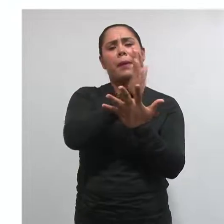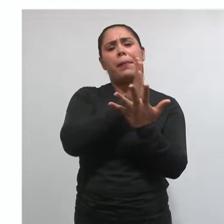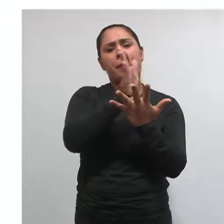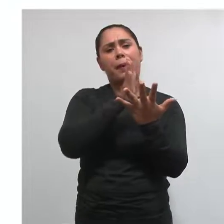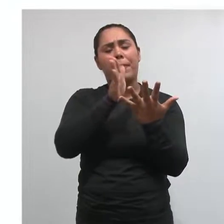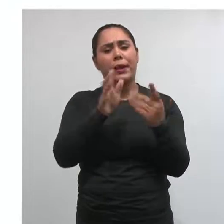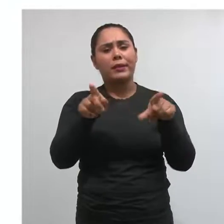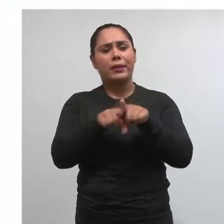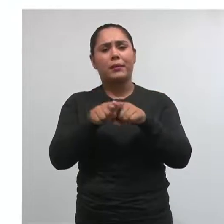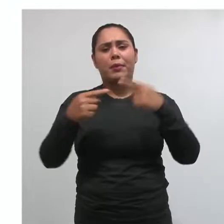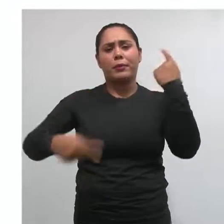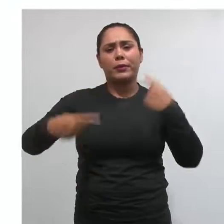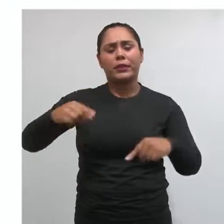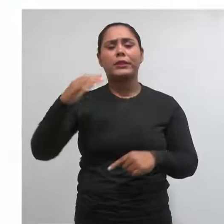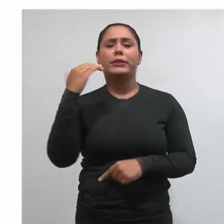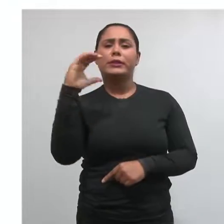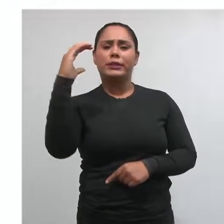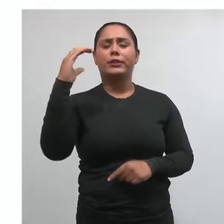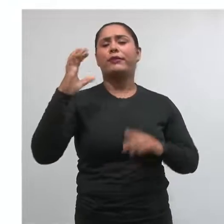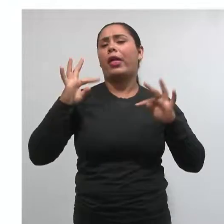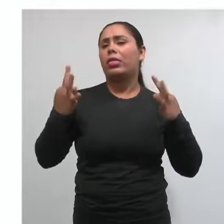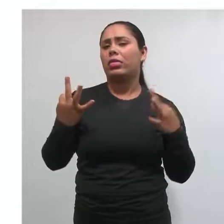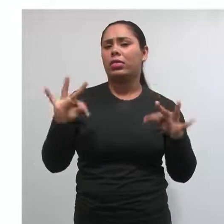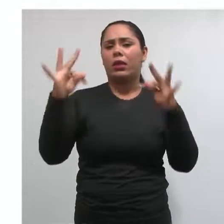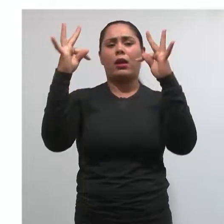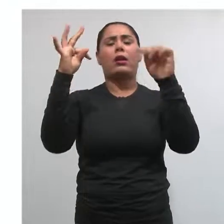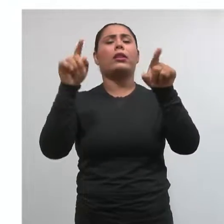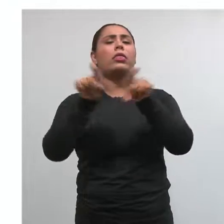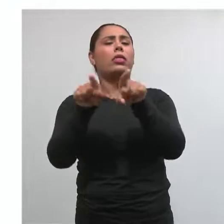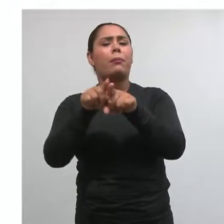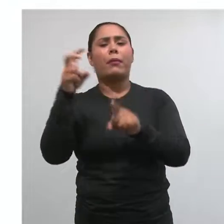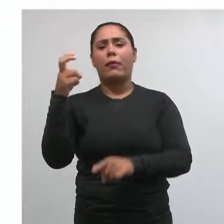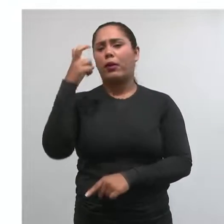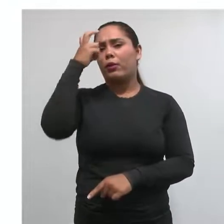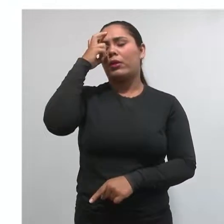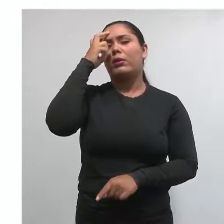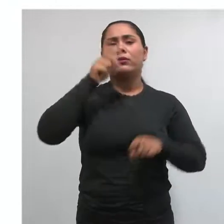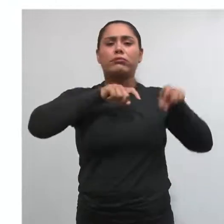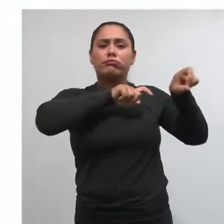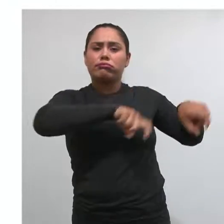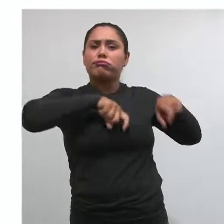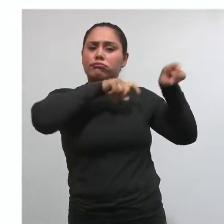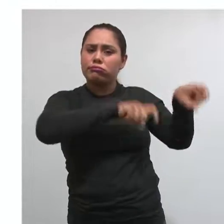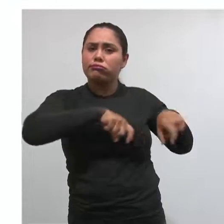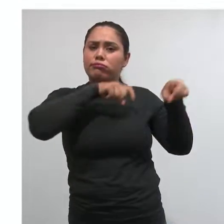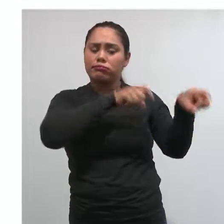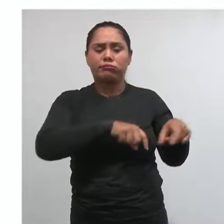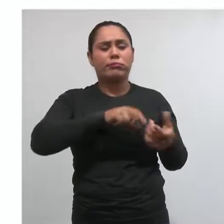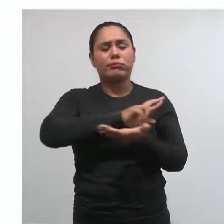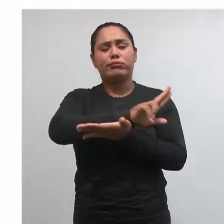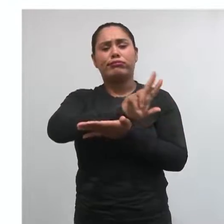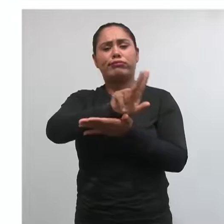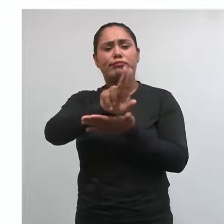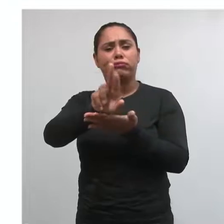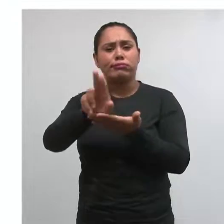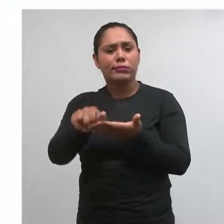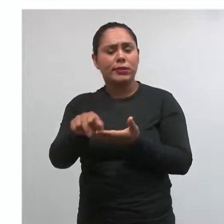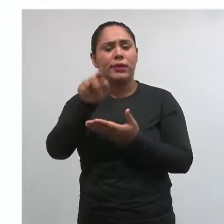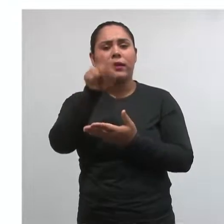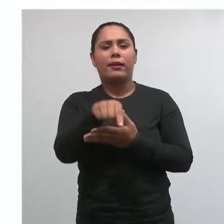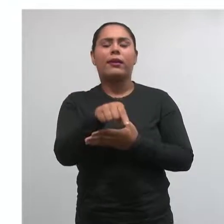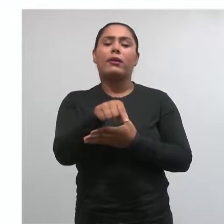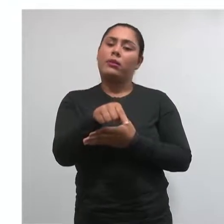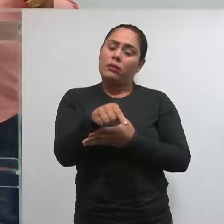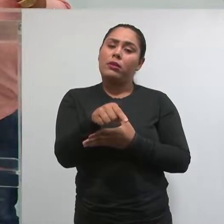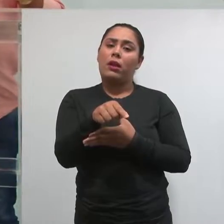política científica e tecnológica, a política cultural, agrícola, a política agrária, ok? Então,